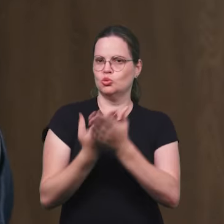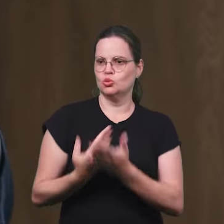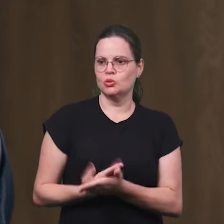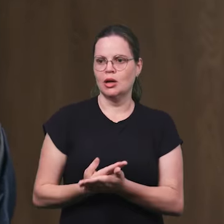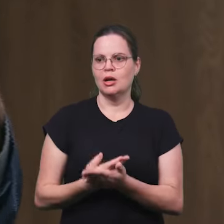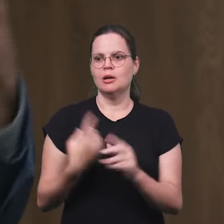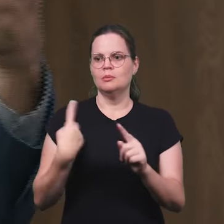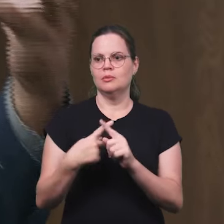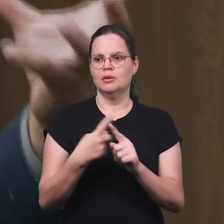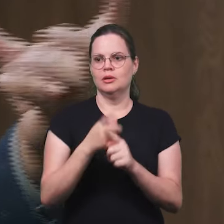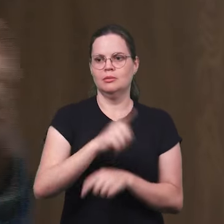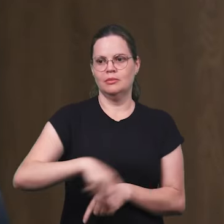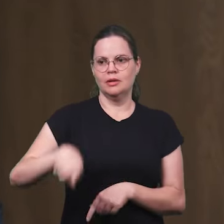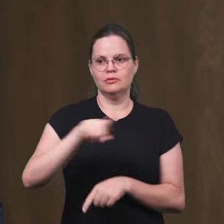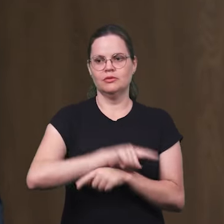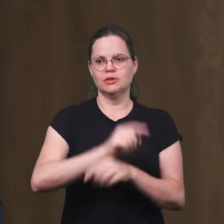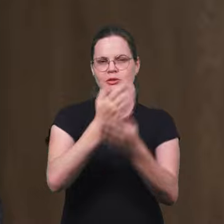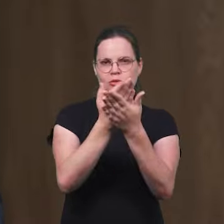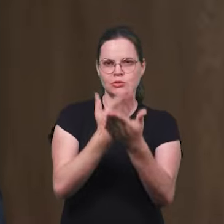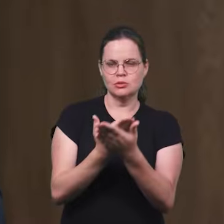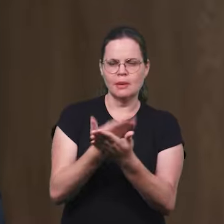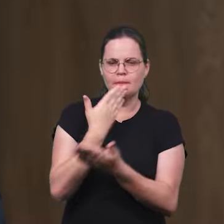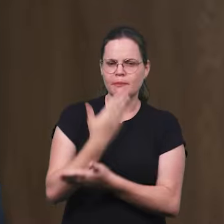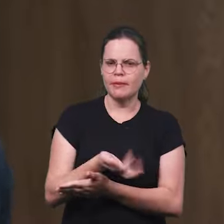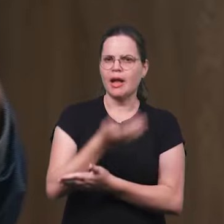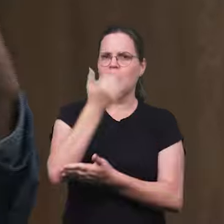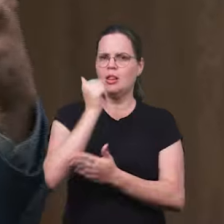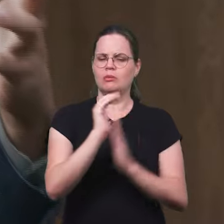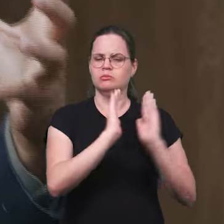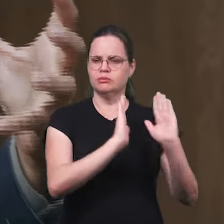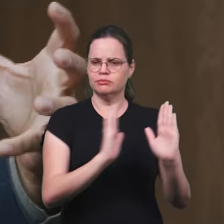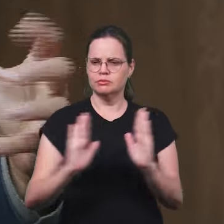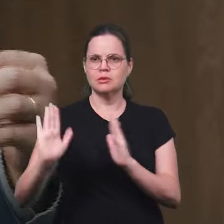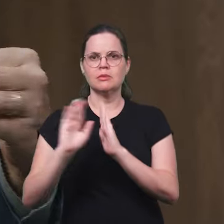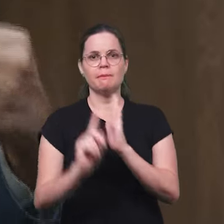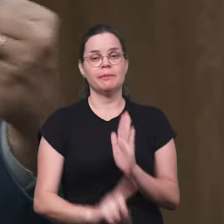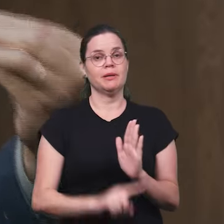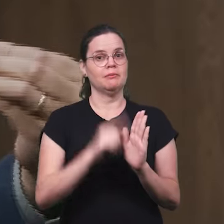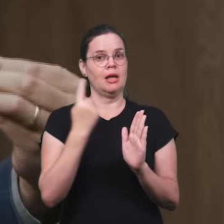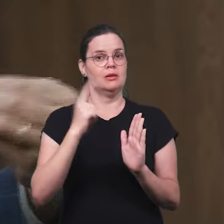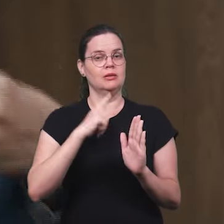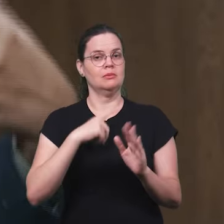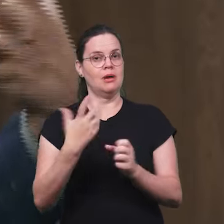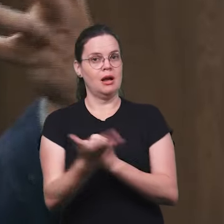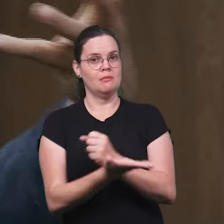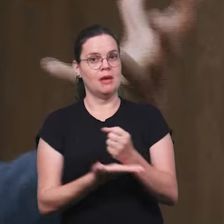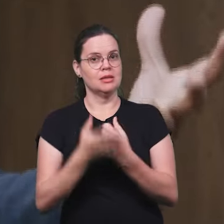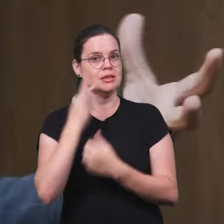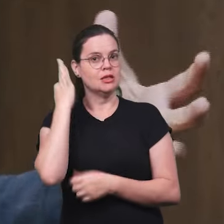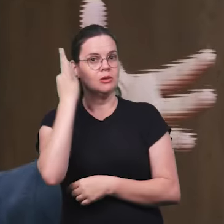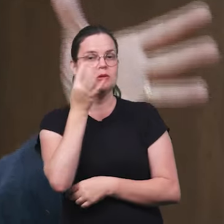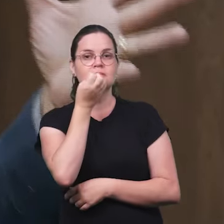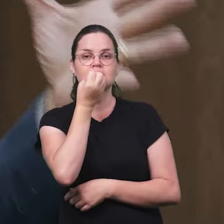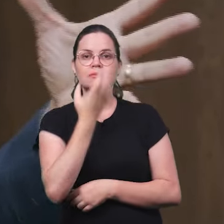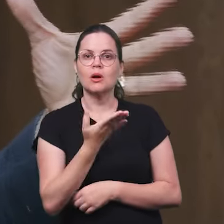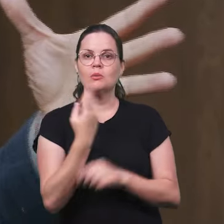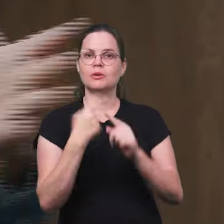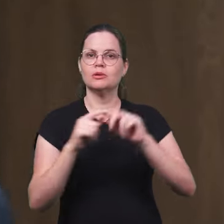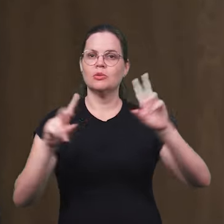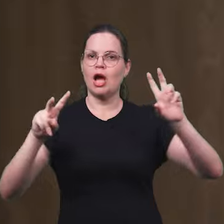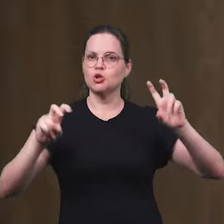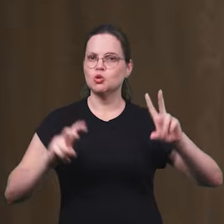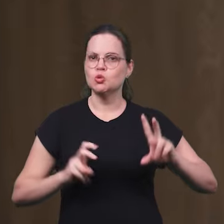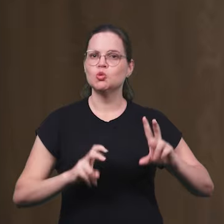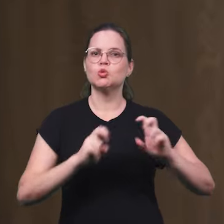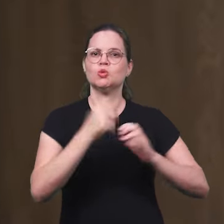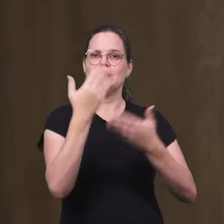fazer um estudo mais cadenciado, que você faça primeiramente uma boa base teórica dos assuntos que são cobrados